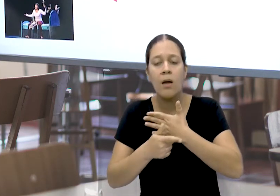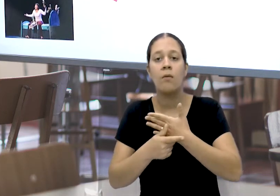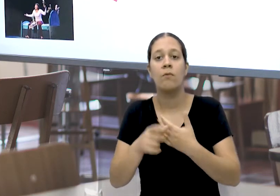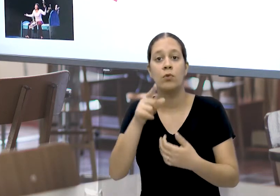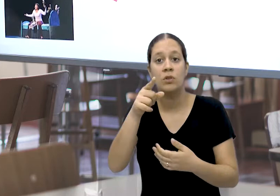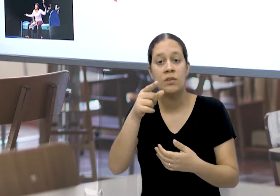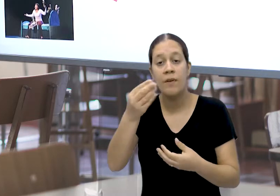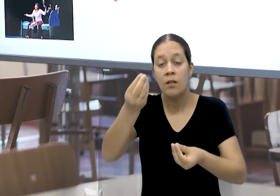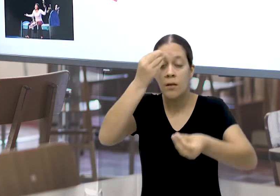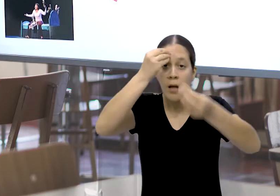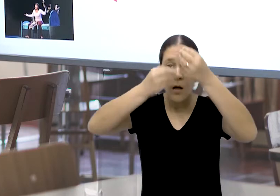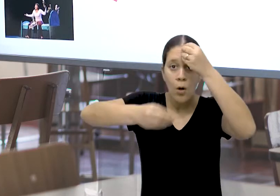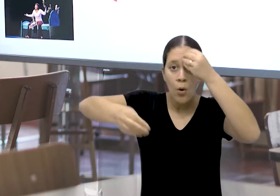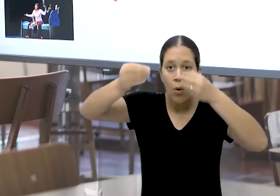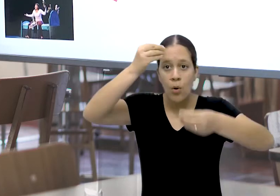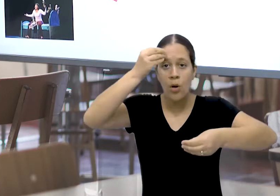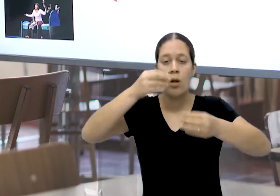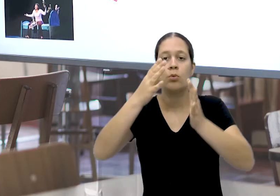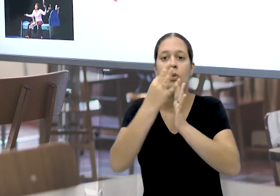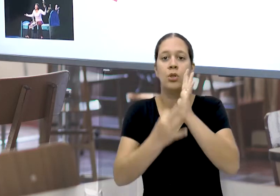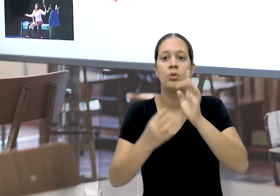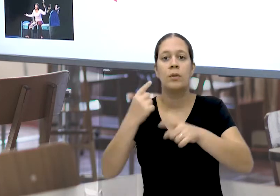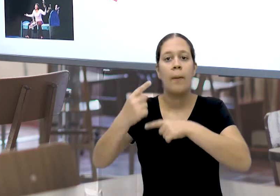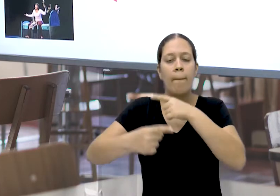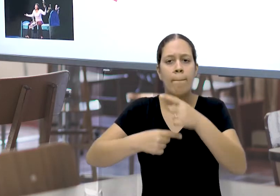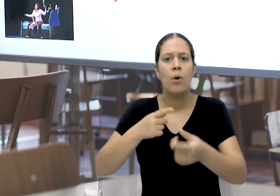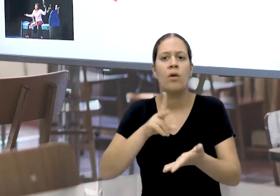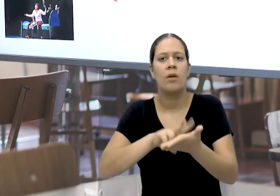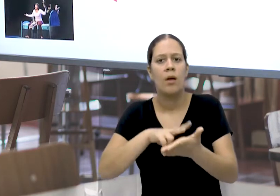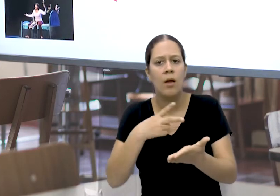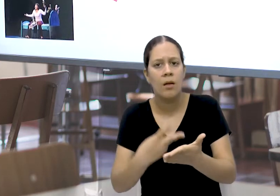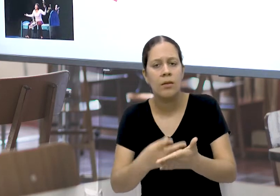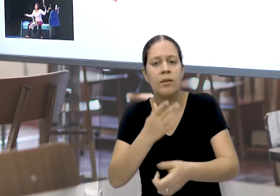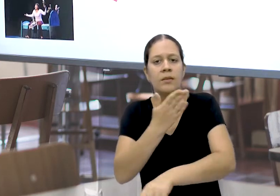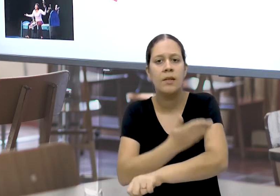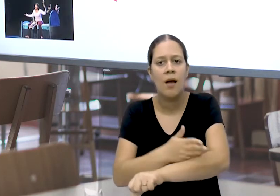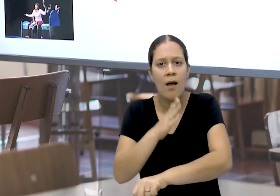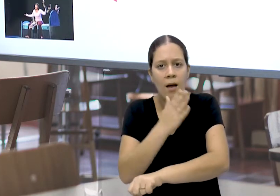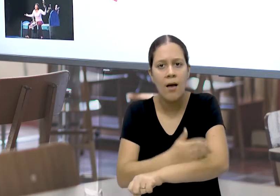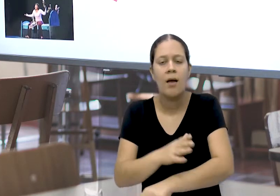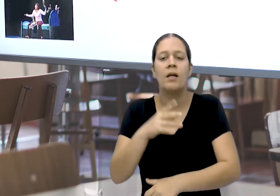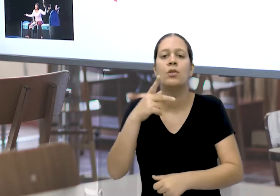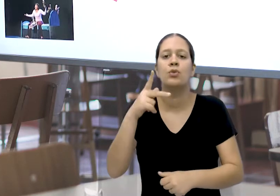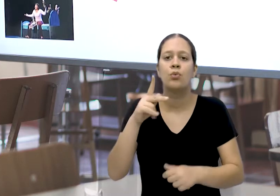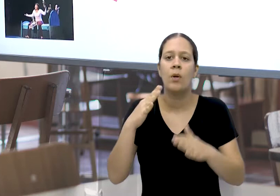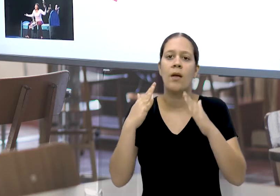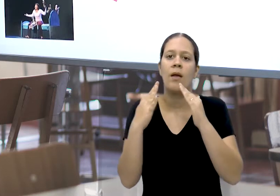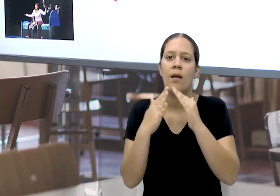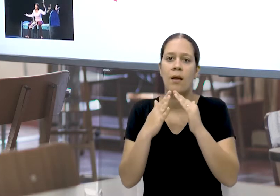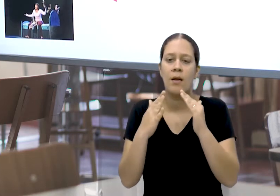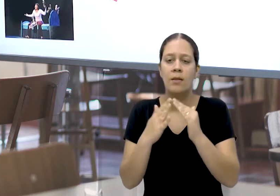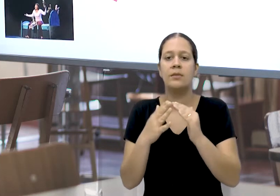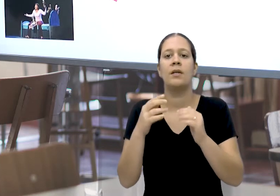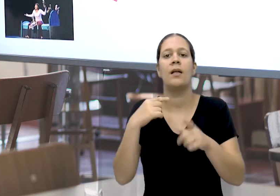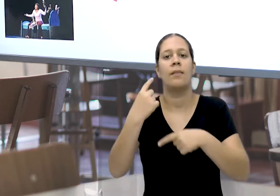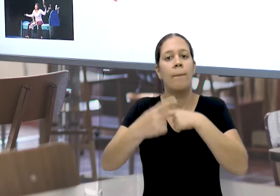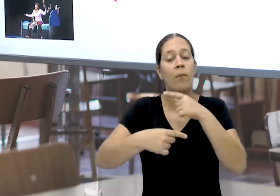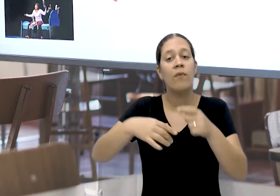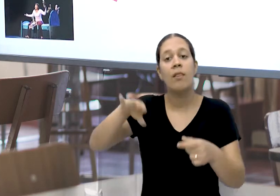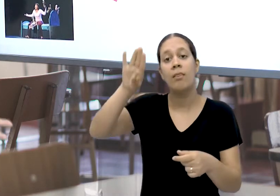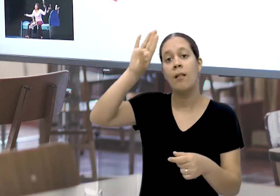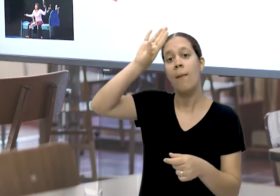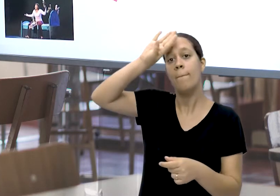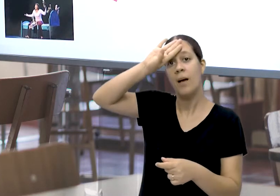forma de atuar, de falar aquele texto. Não basta apenas você ler. Você tem que atuar, tem que dramatizar,